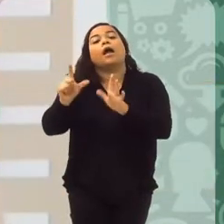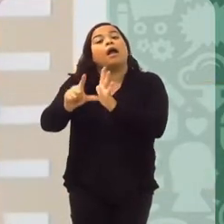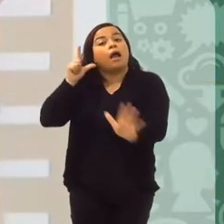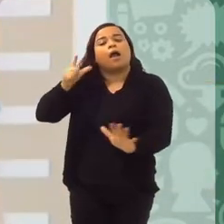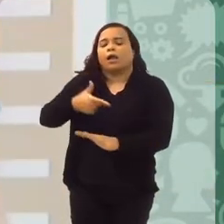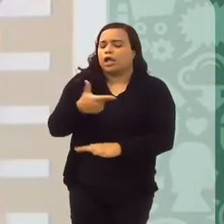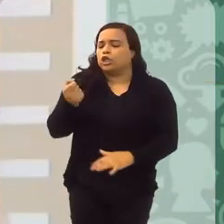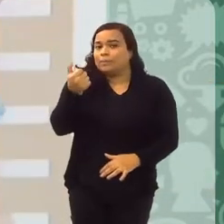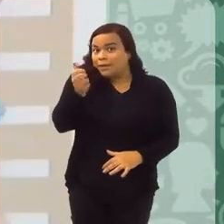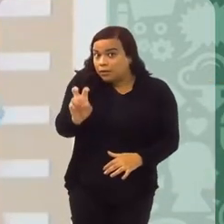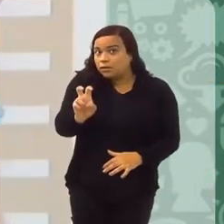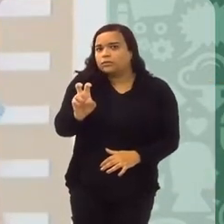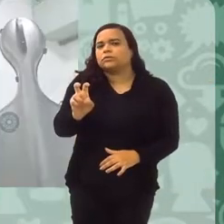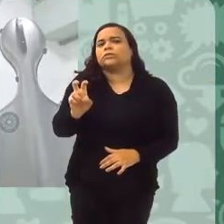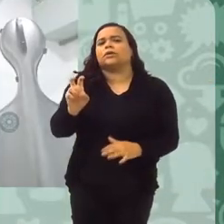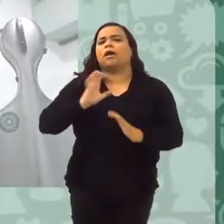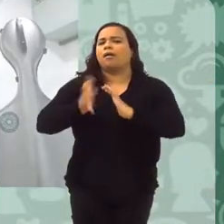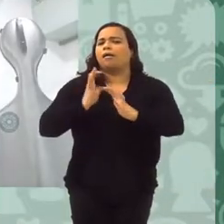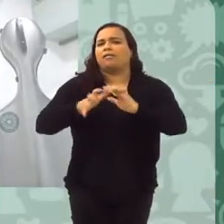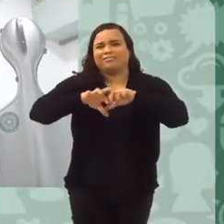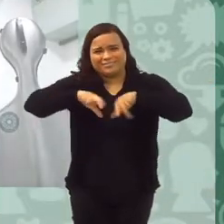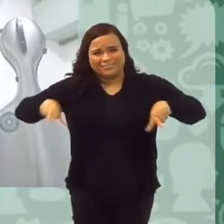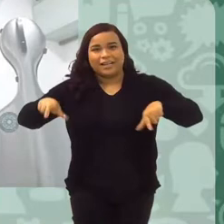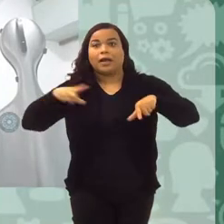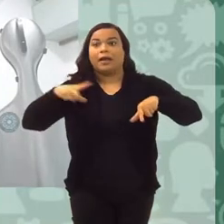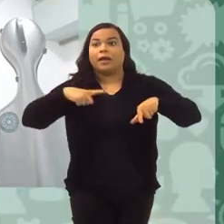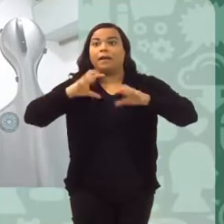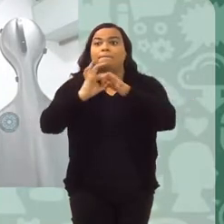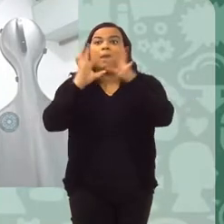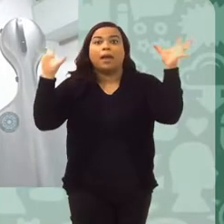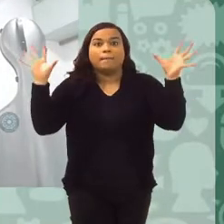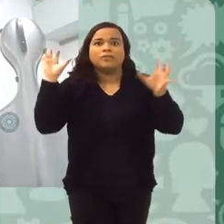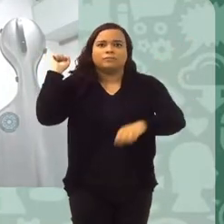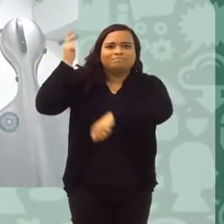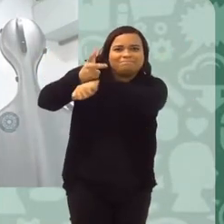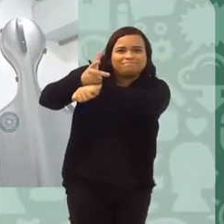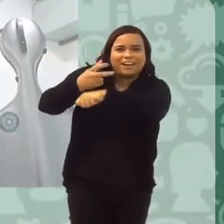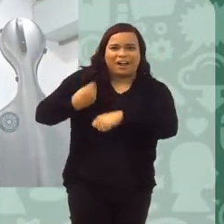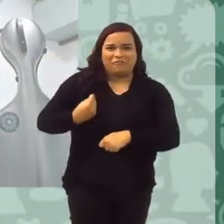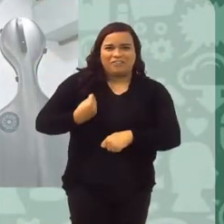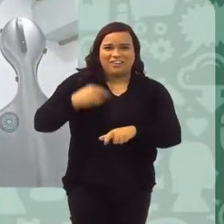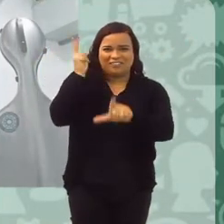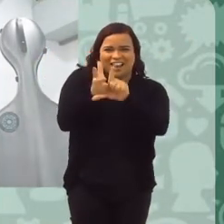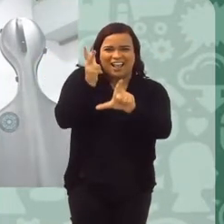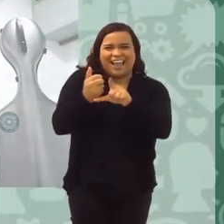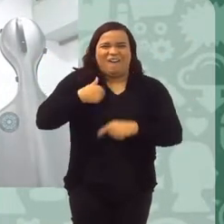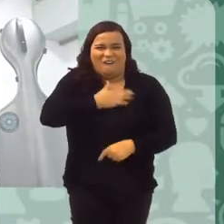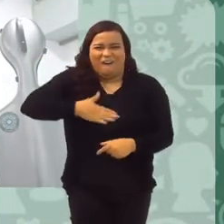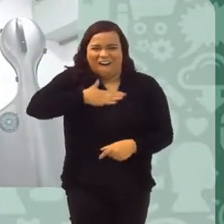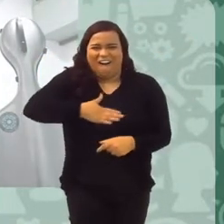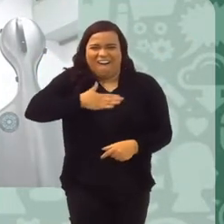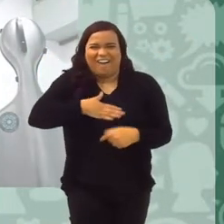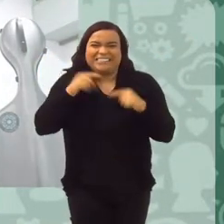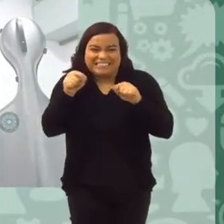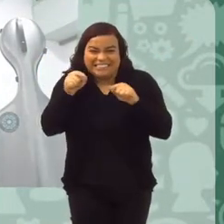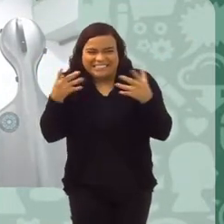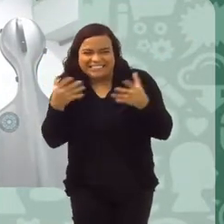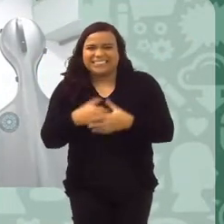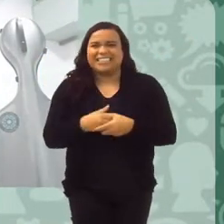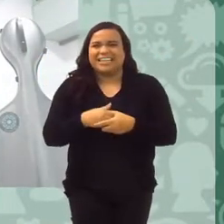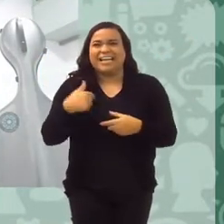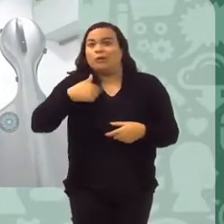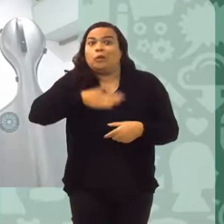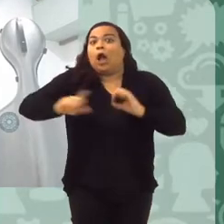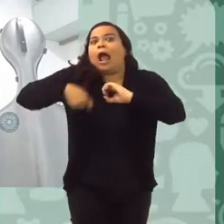mais ou menos, quando as redes sociais permitiram que a gente fizesse transmissões ao vivo, que eu gosto dessa sensação do ao vivo, sabe? Eu não